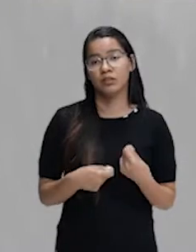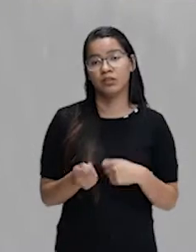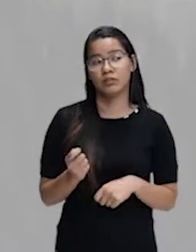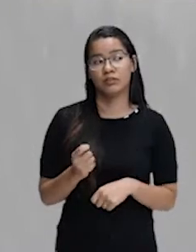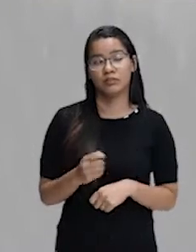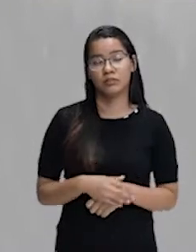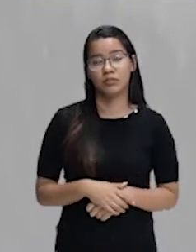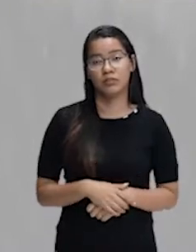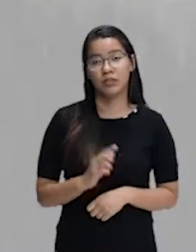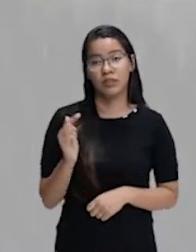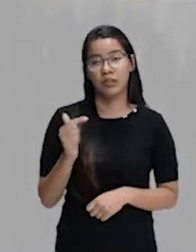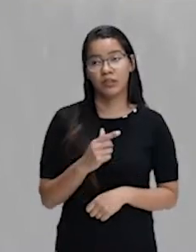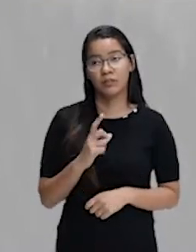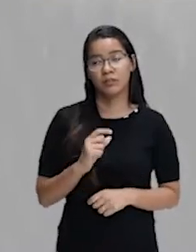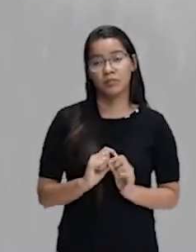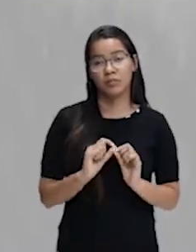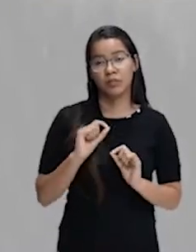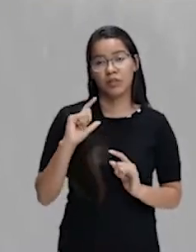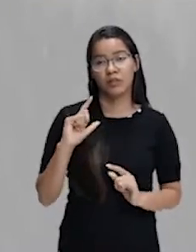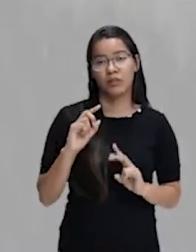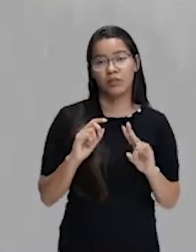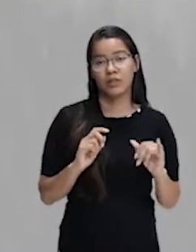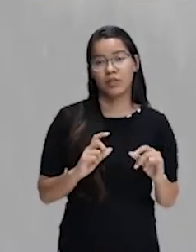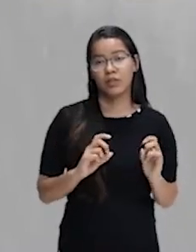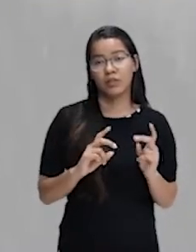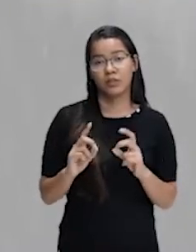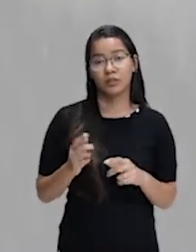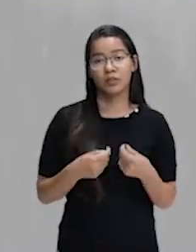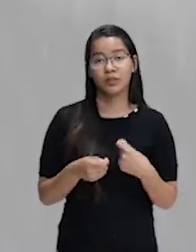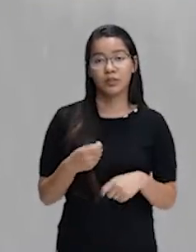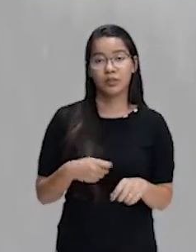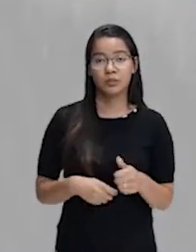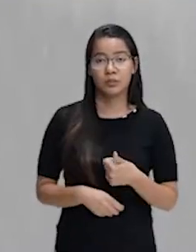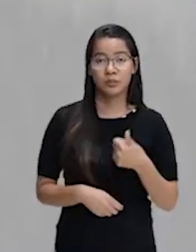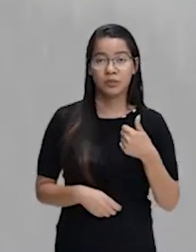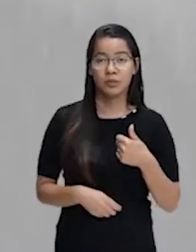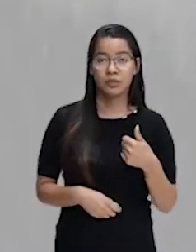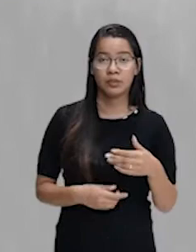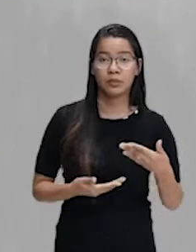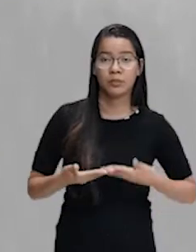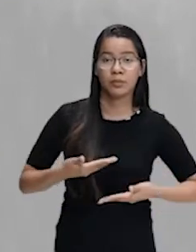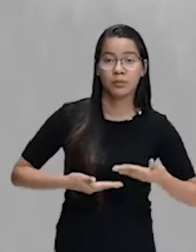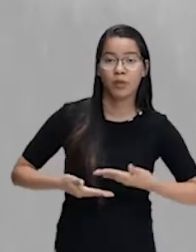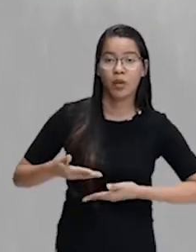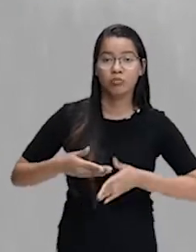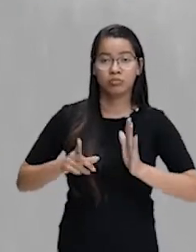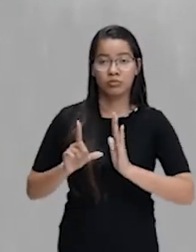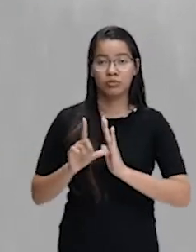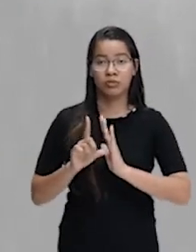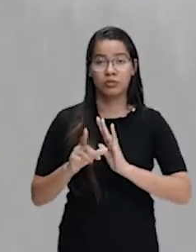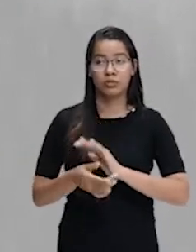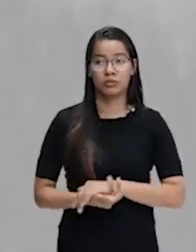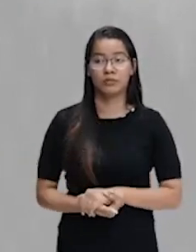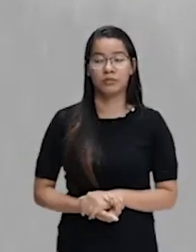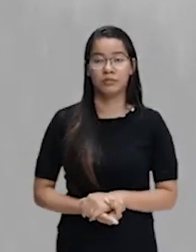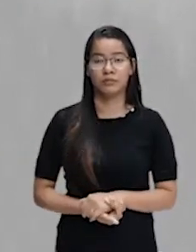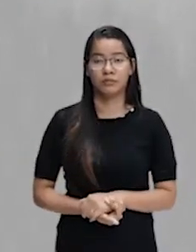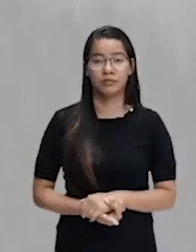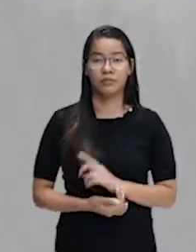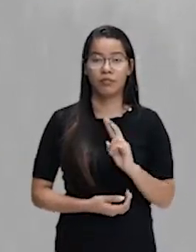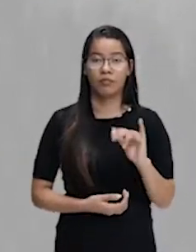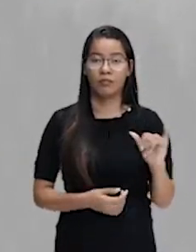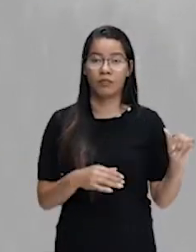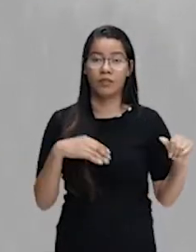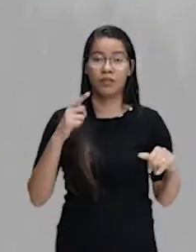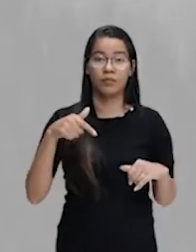excedente. Esse excedente vai ser negociado, no primeiro momento, em entrepostos comerciais. Esses entrepostos vão se